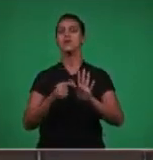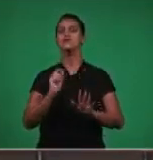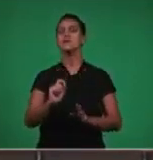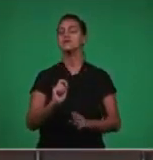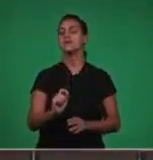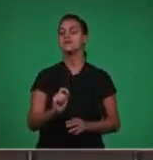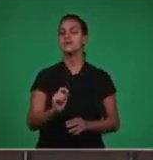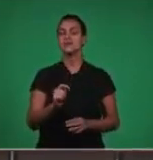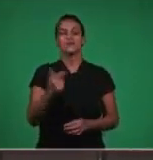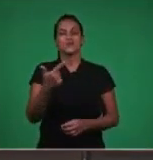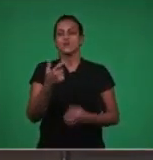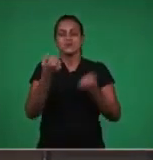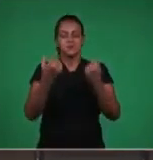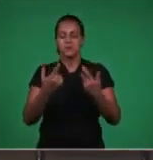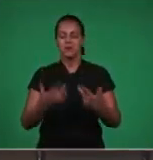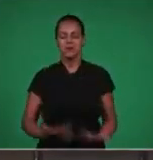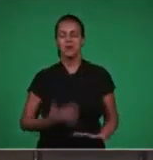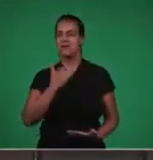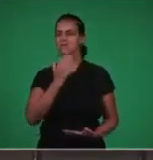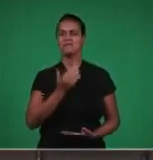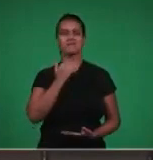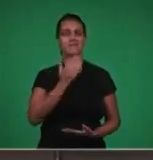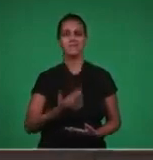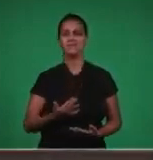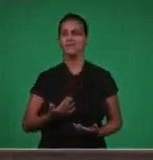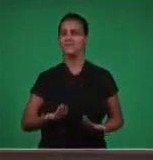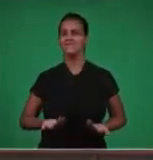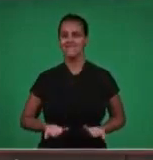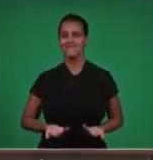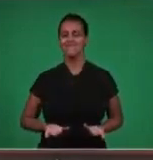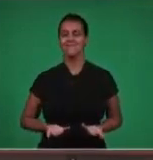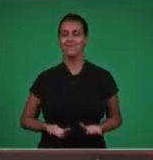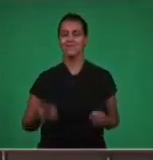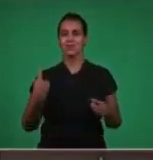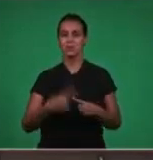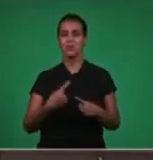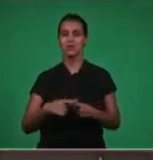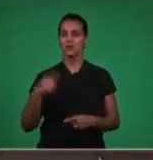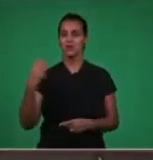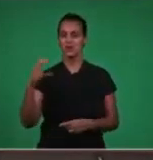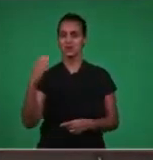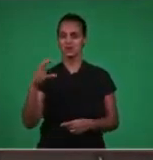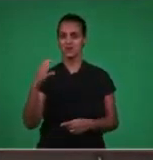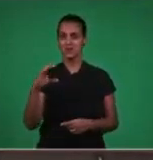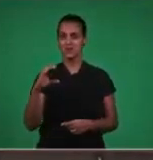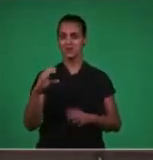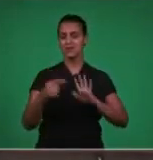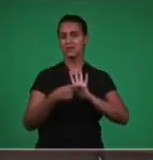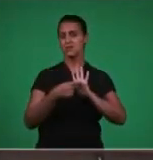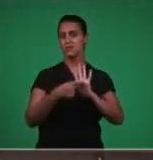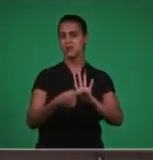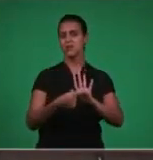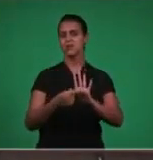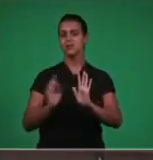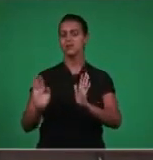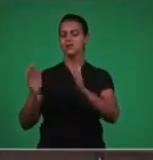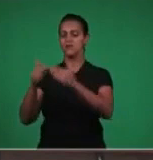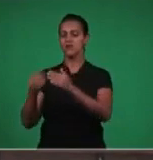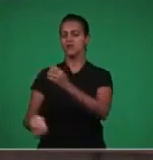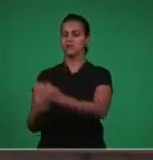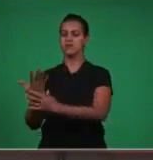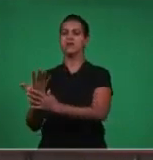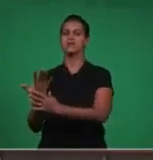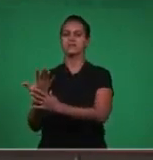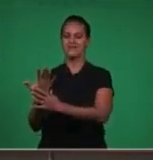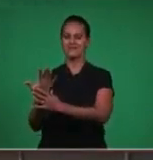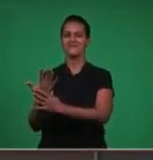não tem como explicar isso. E a ciência está toda voltada para o criacionismo. Não, há